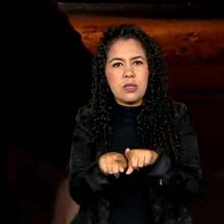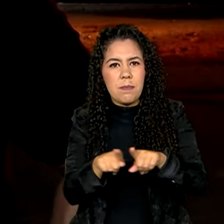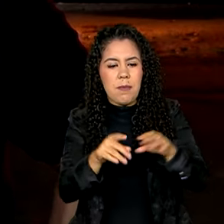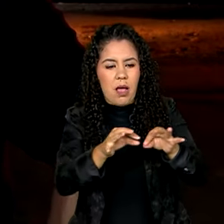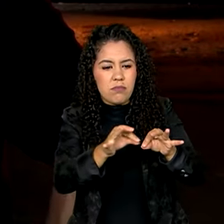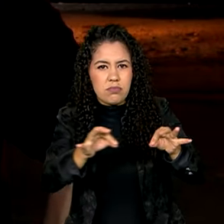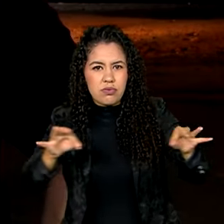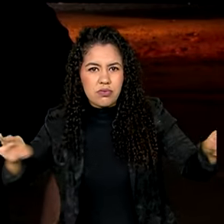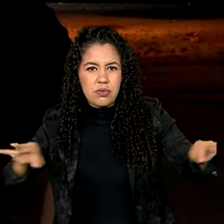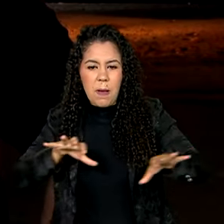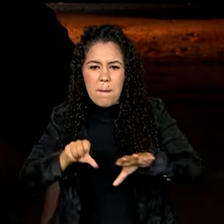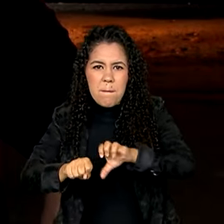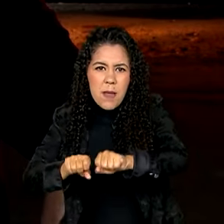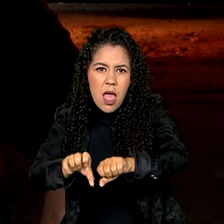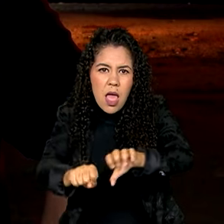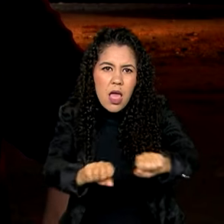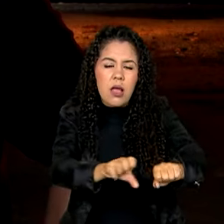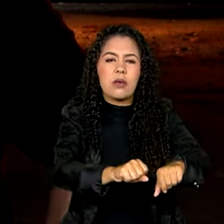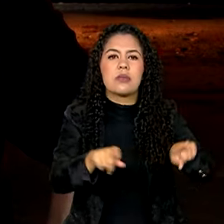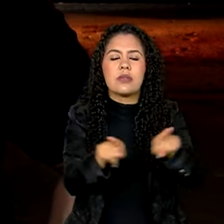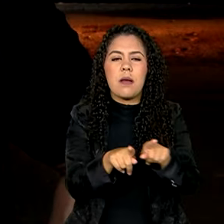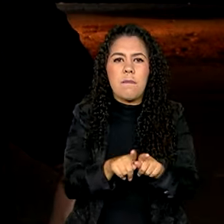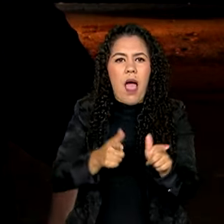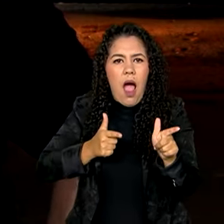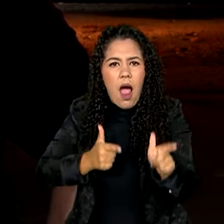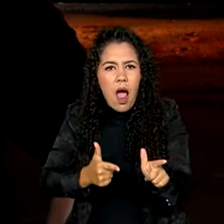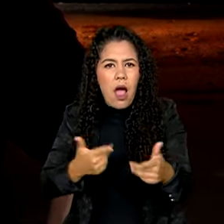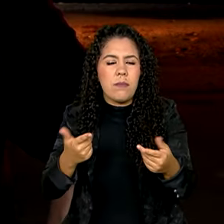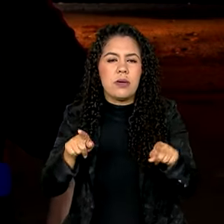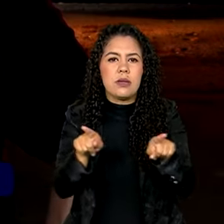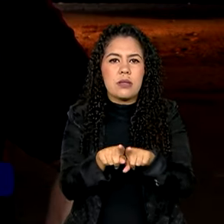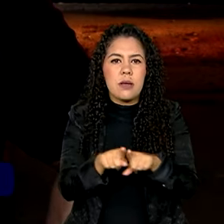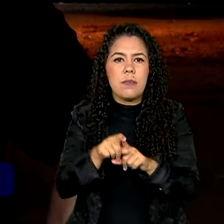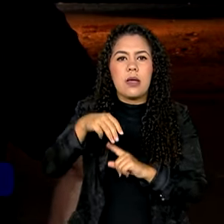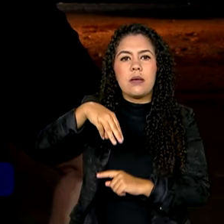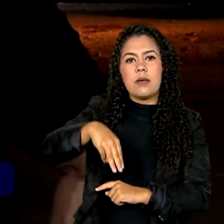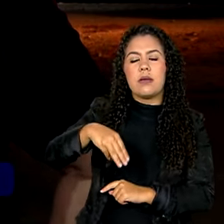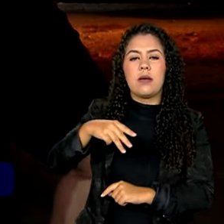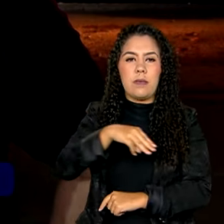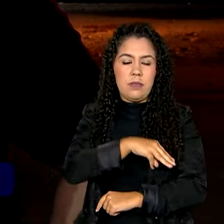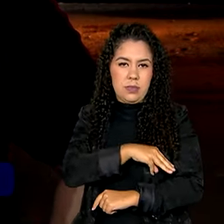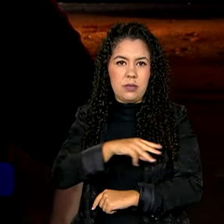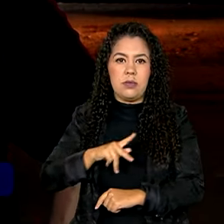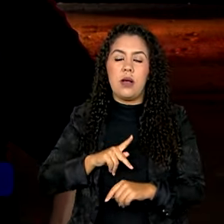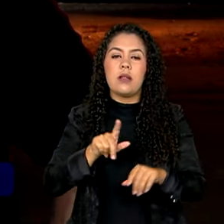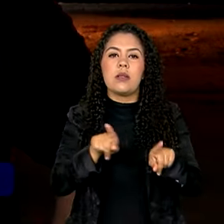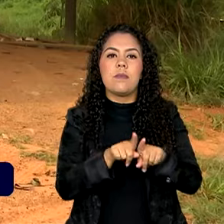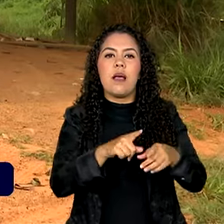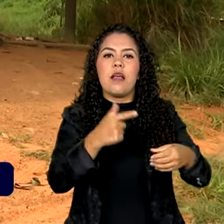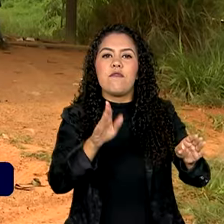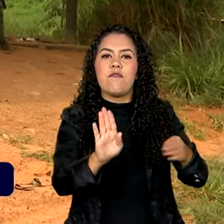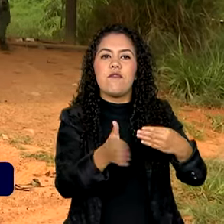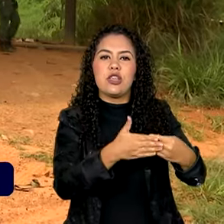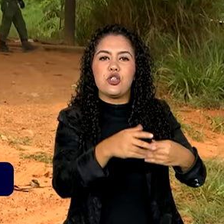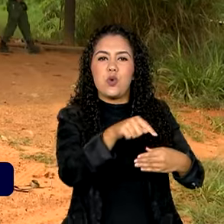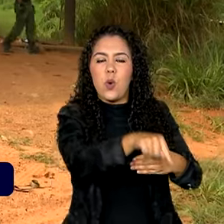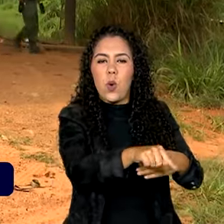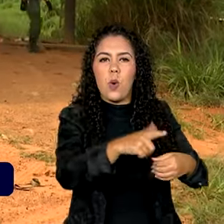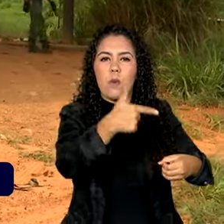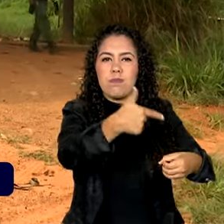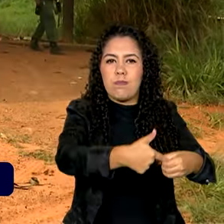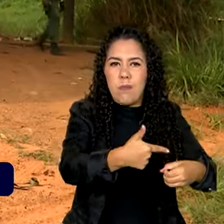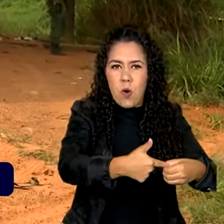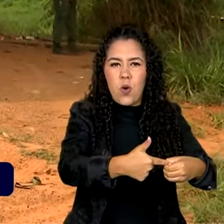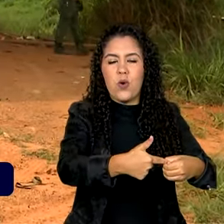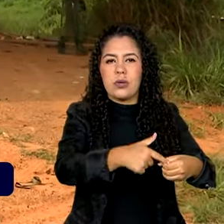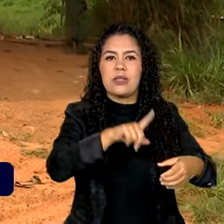arame, duas armas, a ANP fechou os dois postos que estavam funcionando irregular, aliás, dentro da